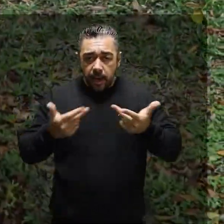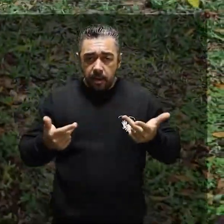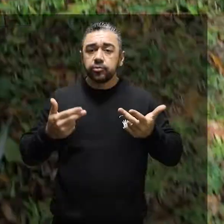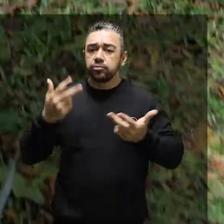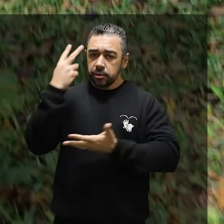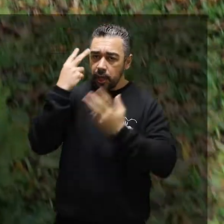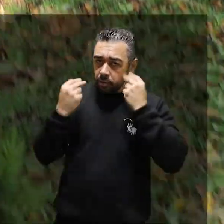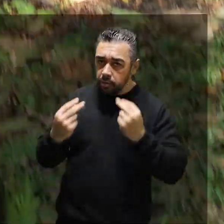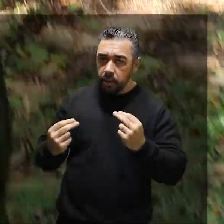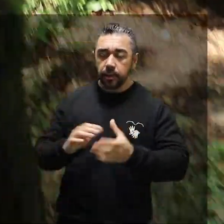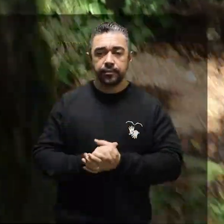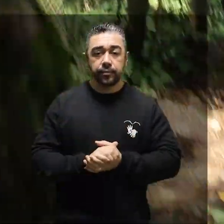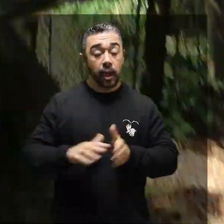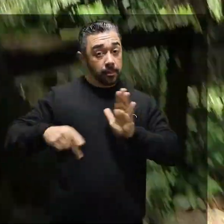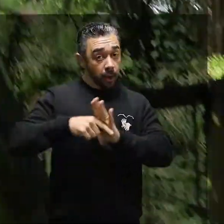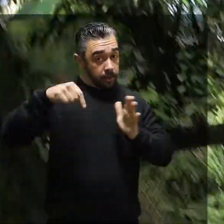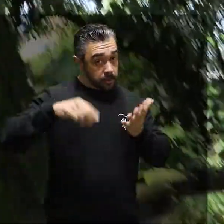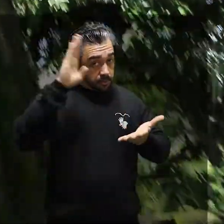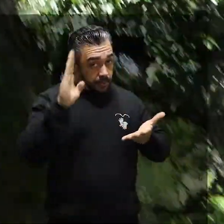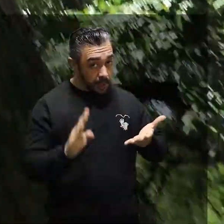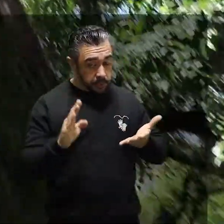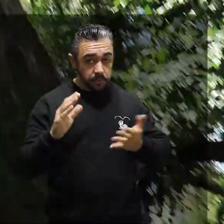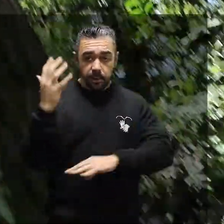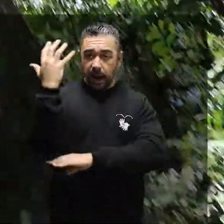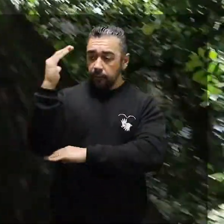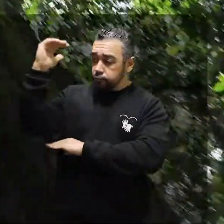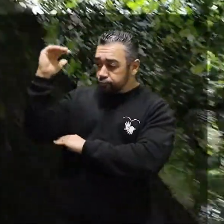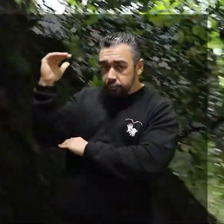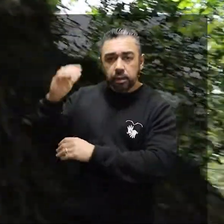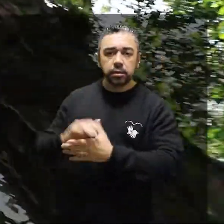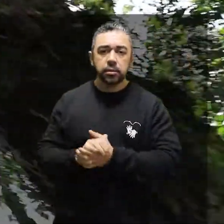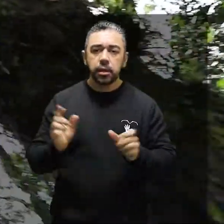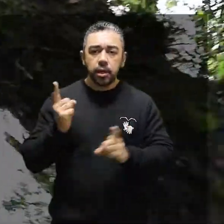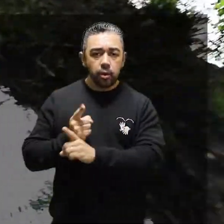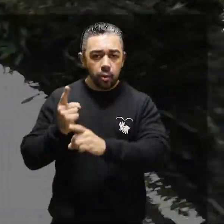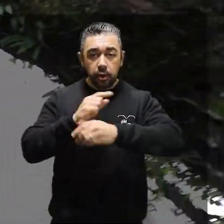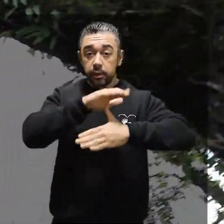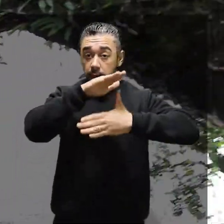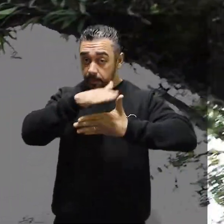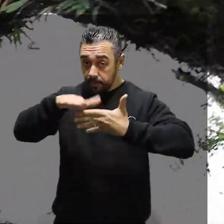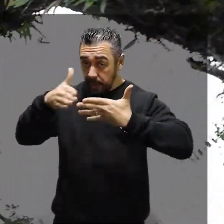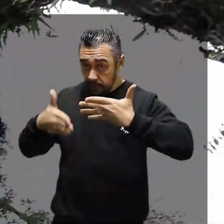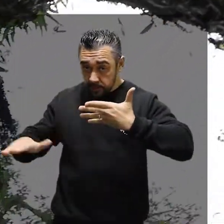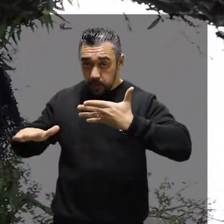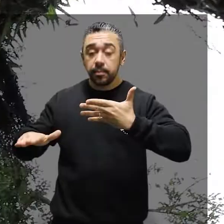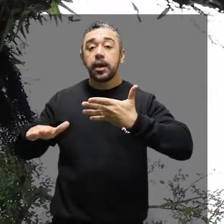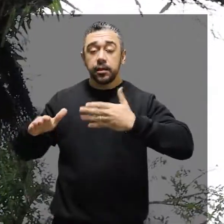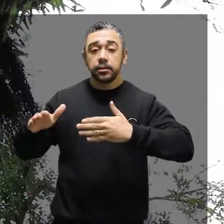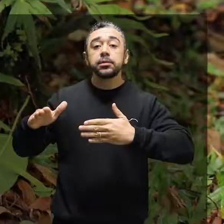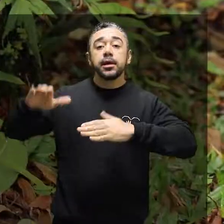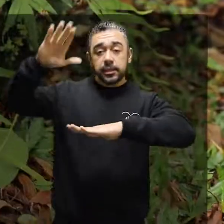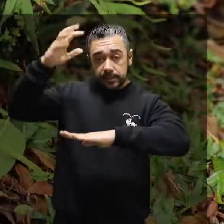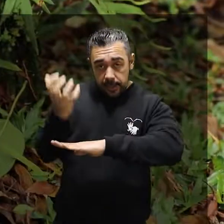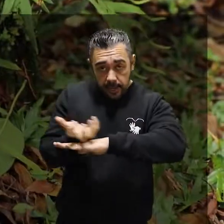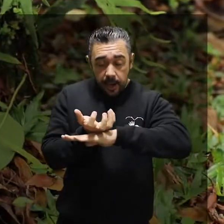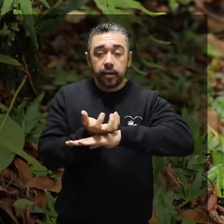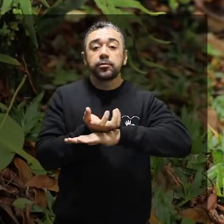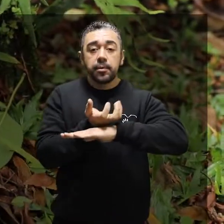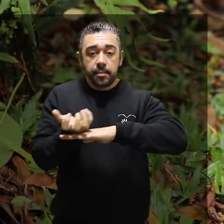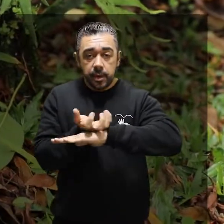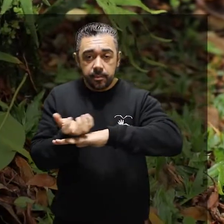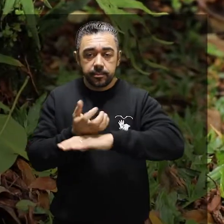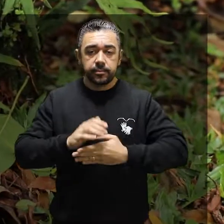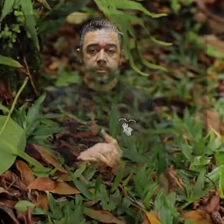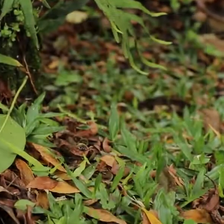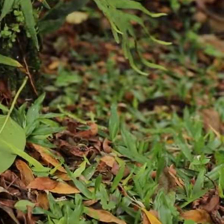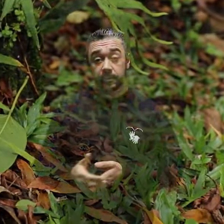naturais. É uma árvore nativa do Brasil, de médio porco. É encontrado nos biomas Mata Atlântica, Cerrado e